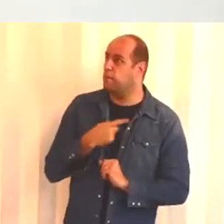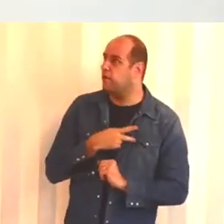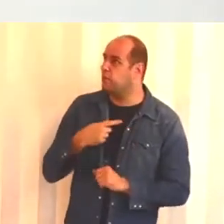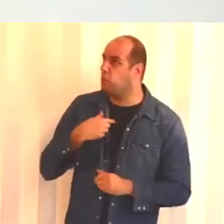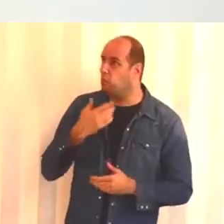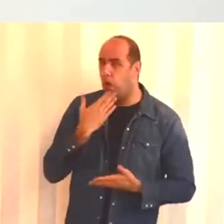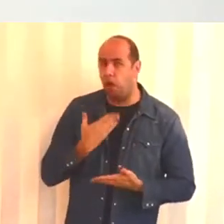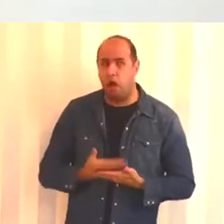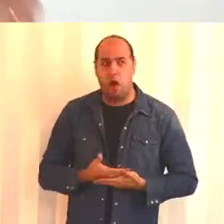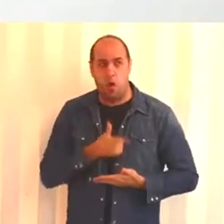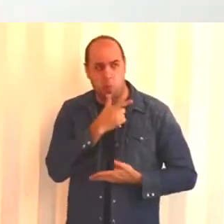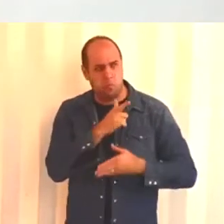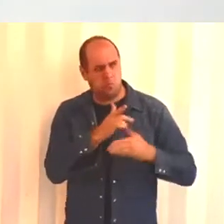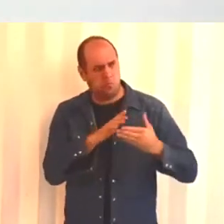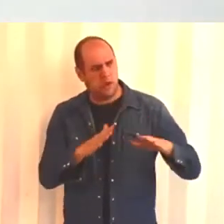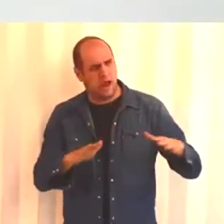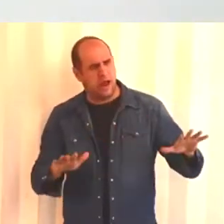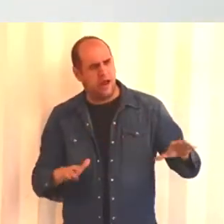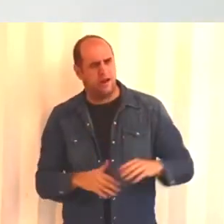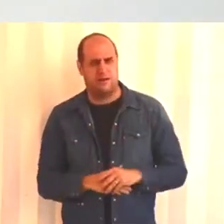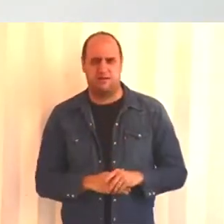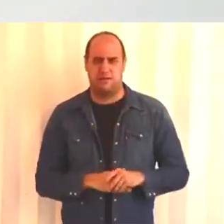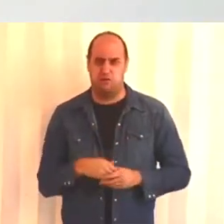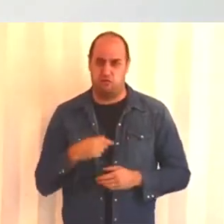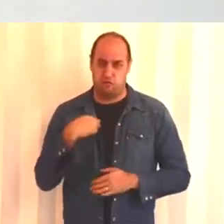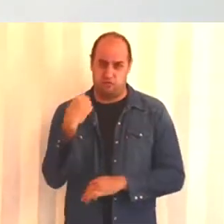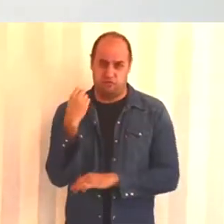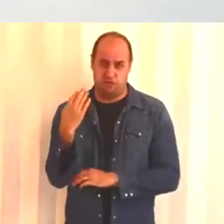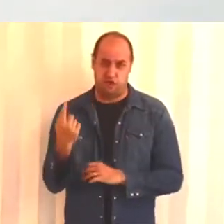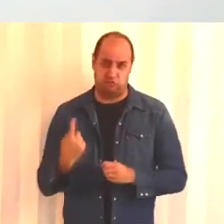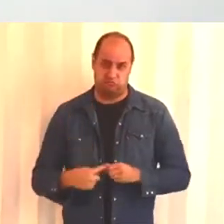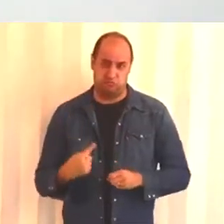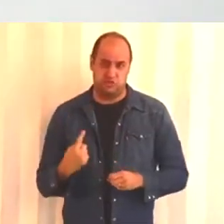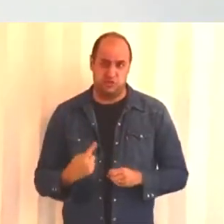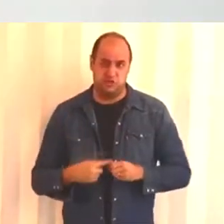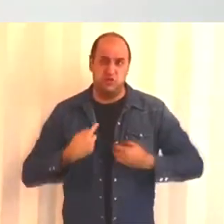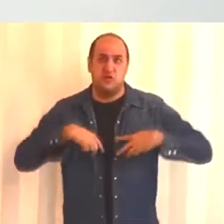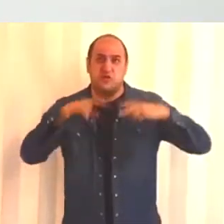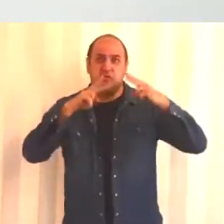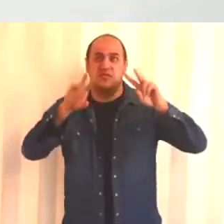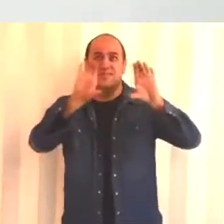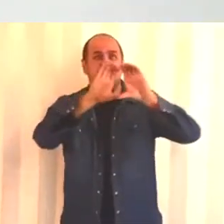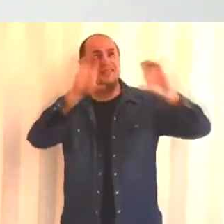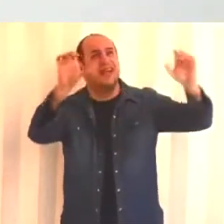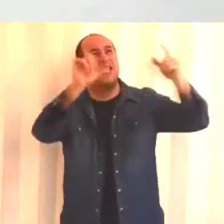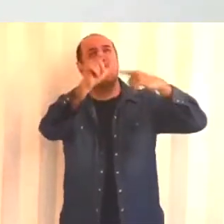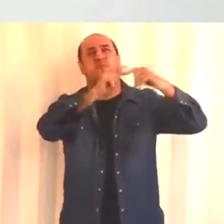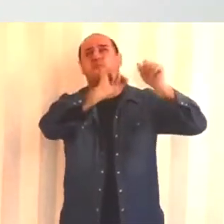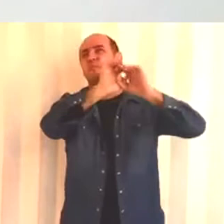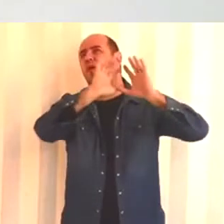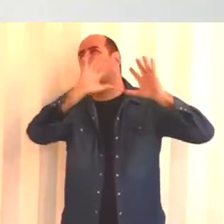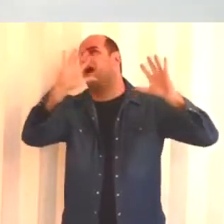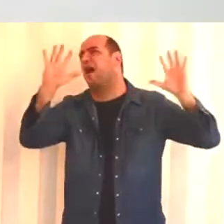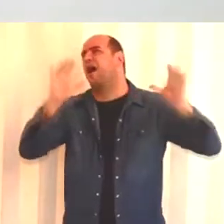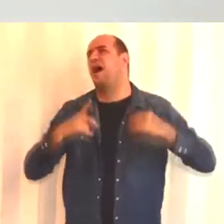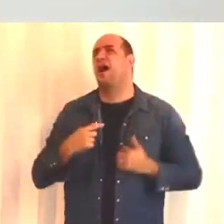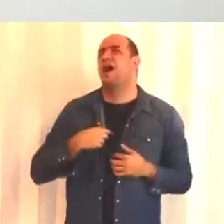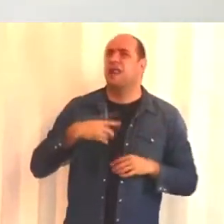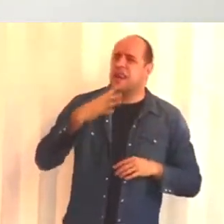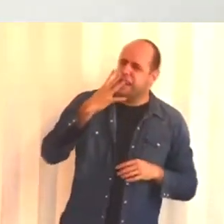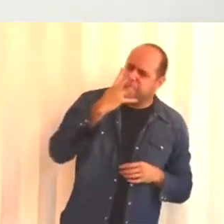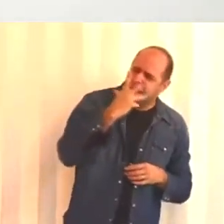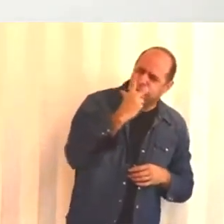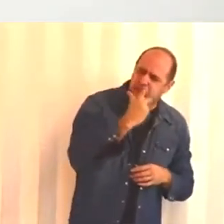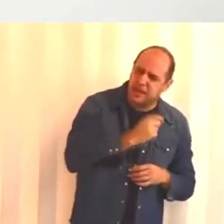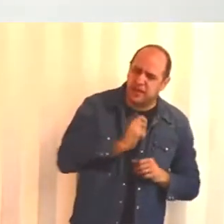com a imensidão do mar. Ah, pastor, quando eu viajo para o interior, eu fico encantado com o céu estrelado. Pastor, nada mais lindo do que o